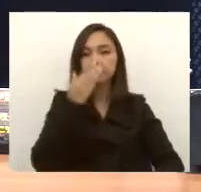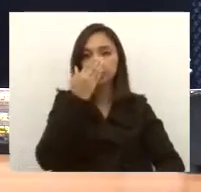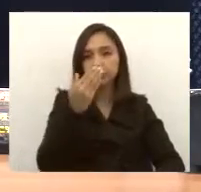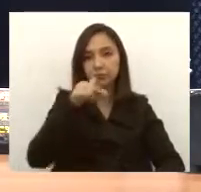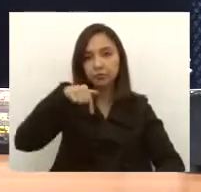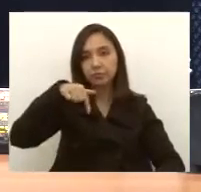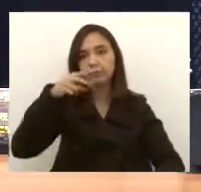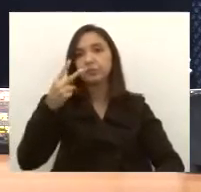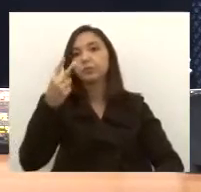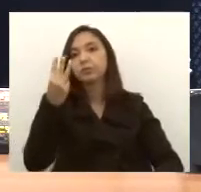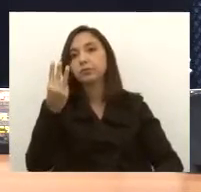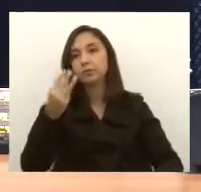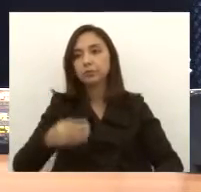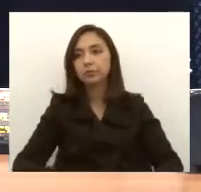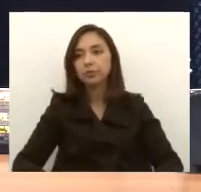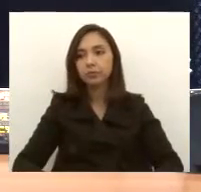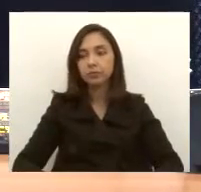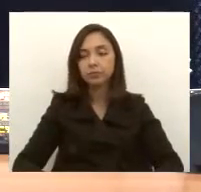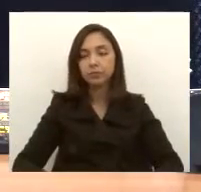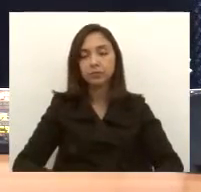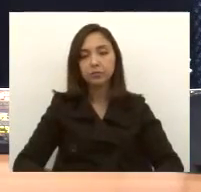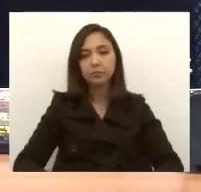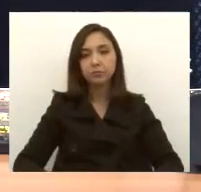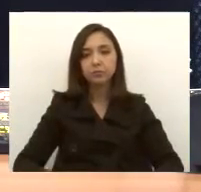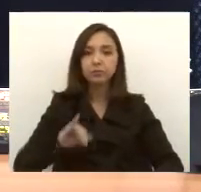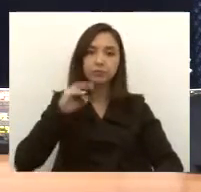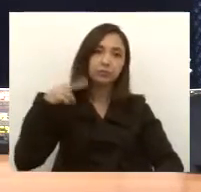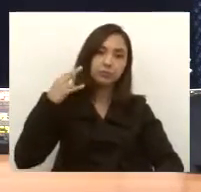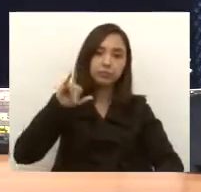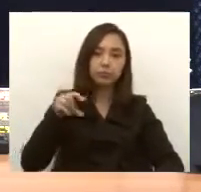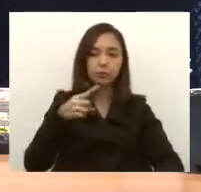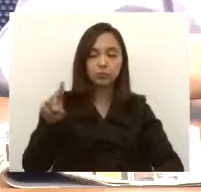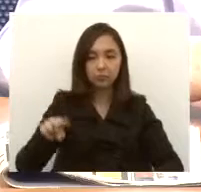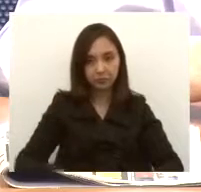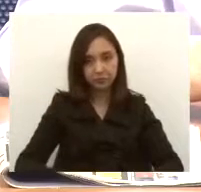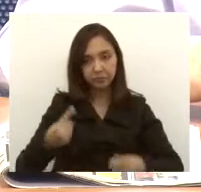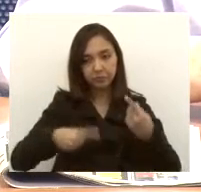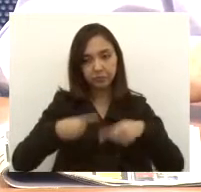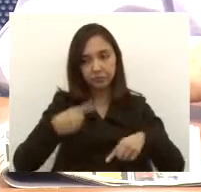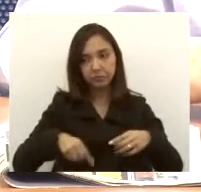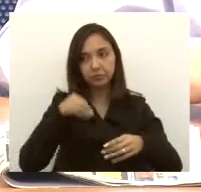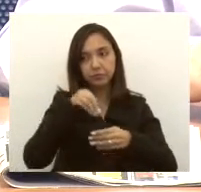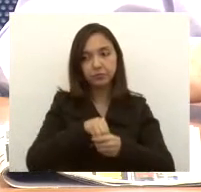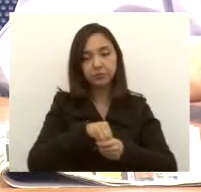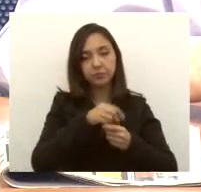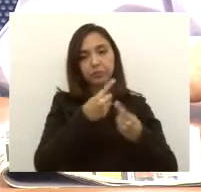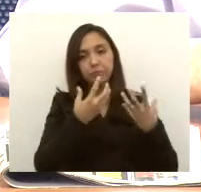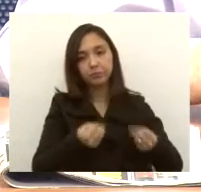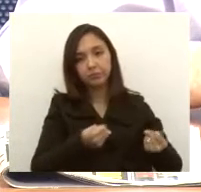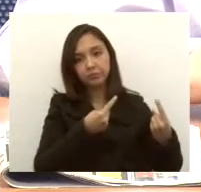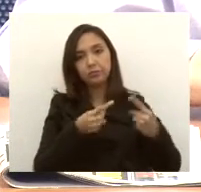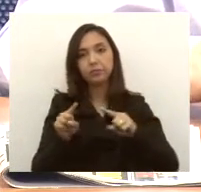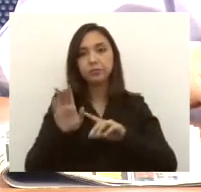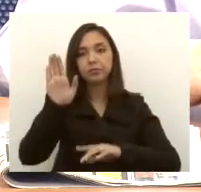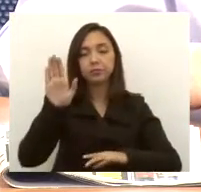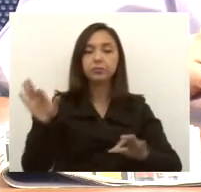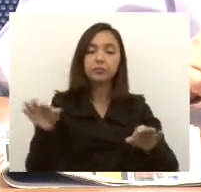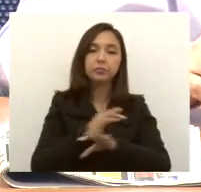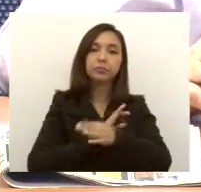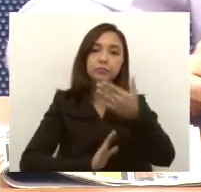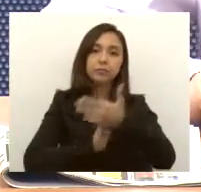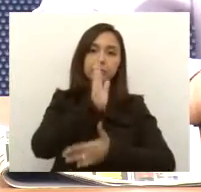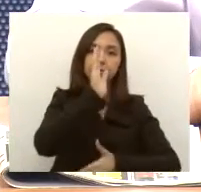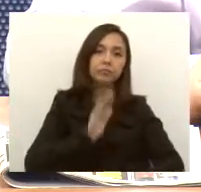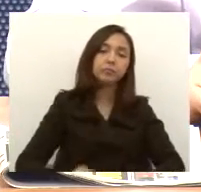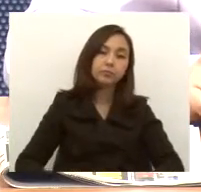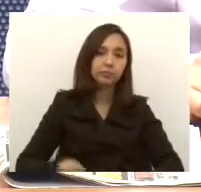número 723, no residencial Parque Cumbica, ator João Barbosa. Em discussão, encerrada a discussão e votação, os vereadores favoráveis permanecem comissões, contrários se manifestem. Encerrada a